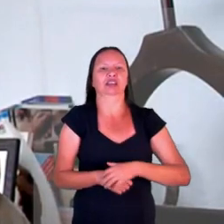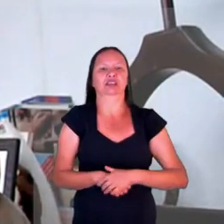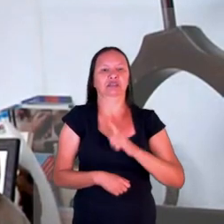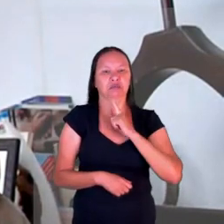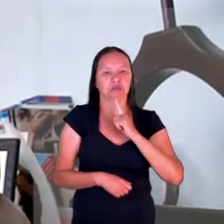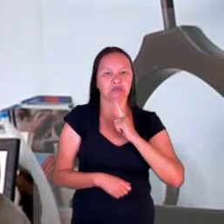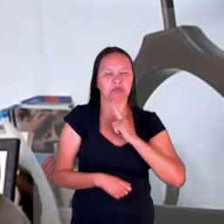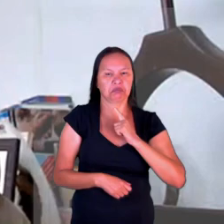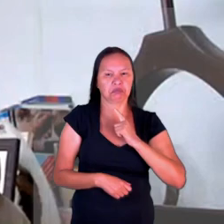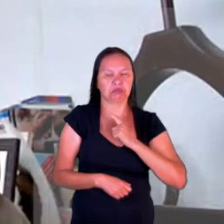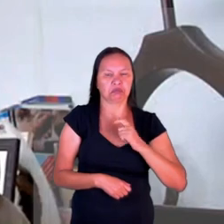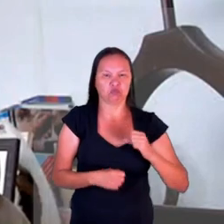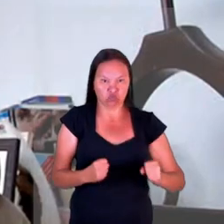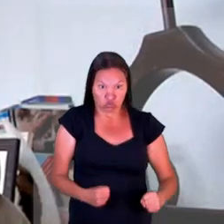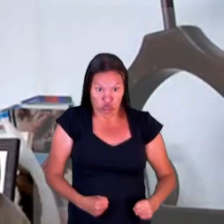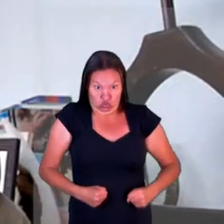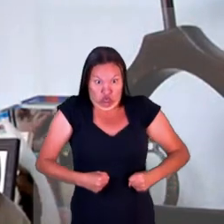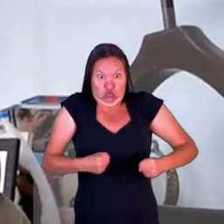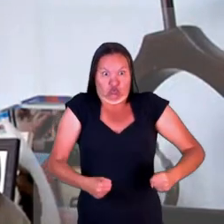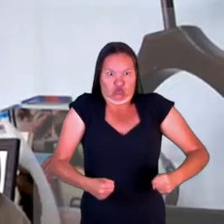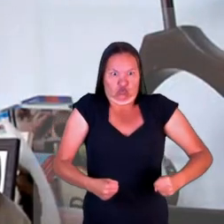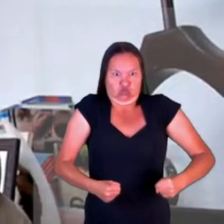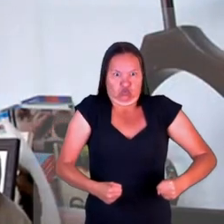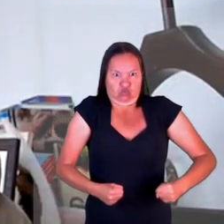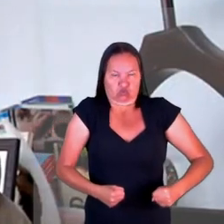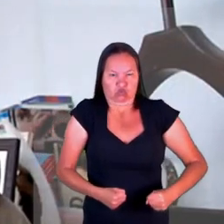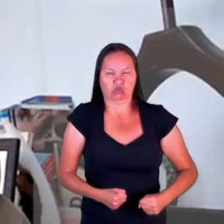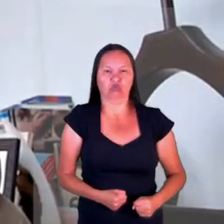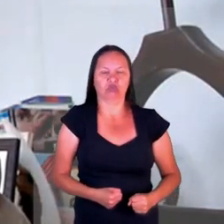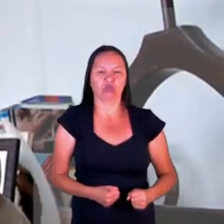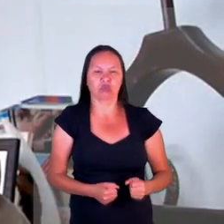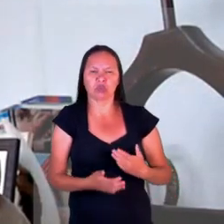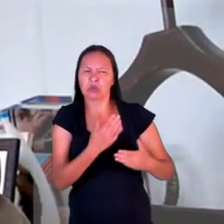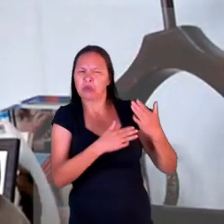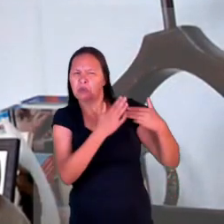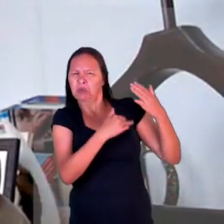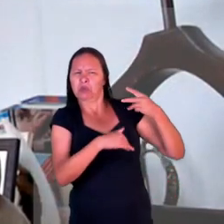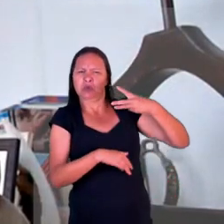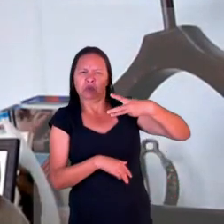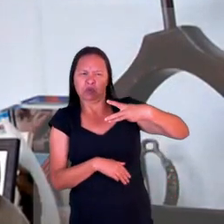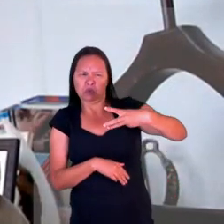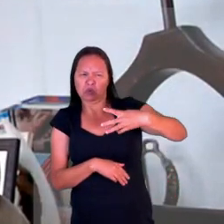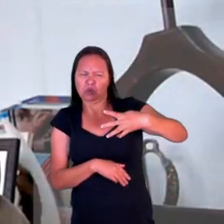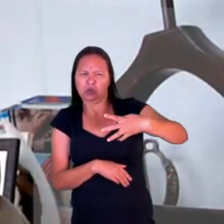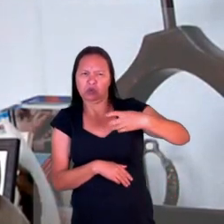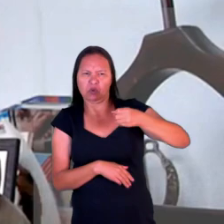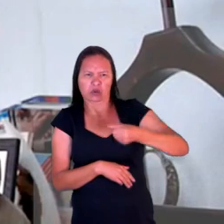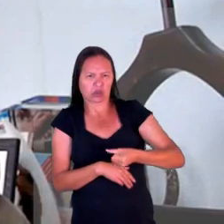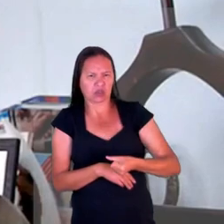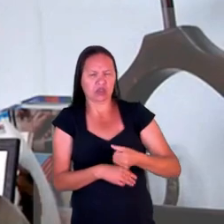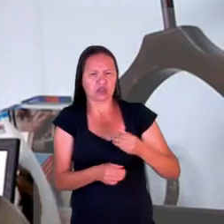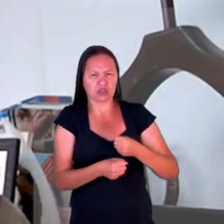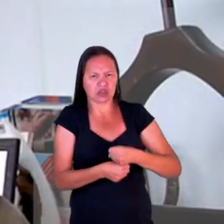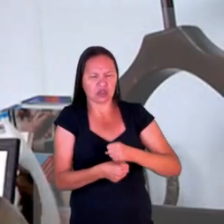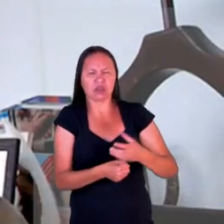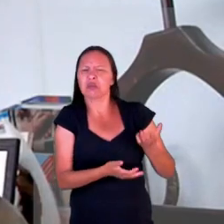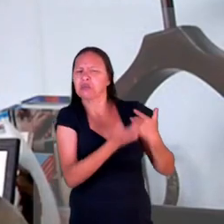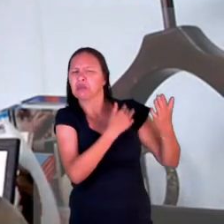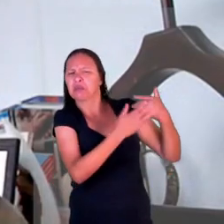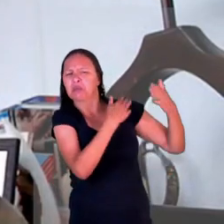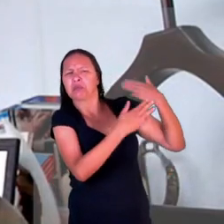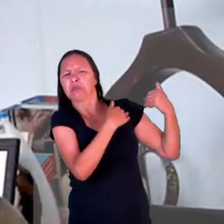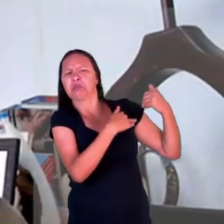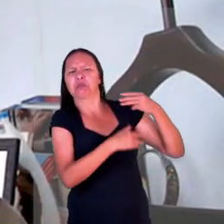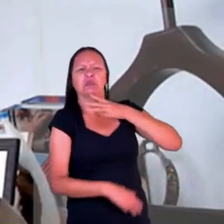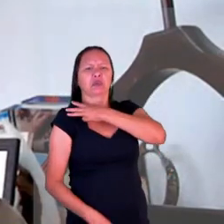o mesmo entusiasmo de que quando a 46 anos atrás ingressei no Ministério